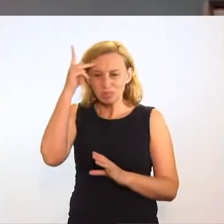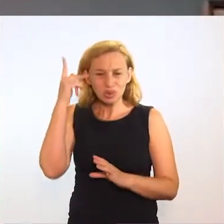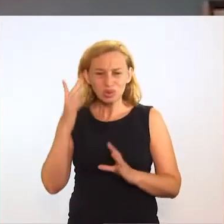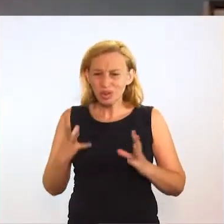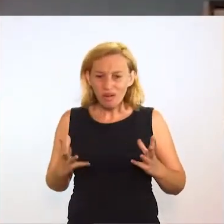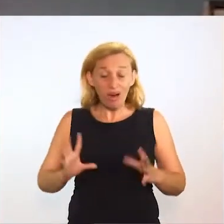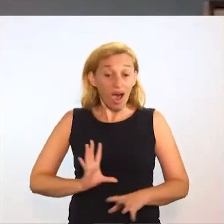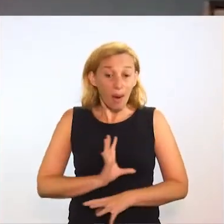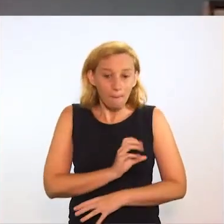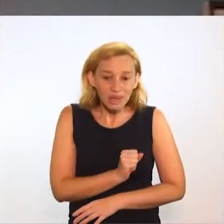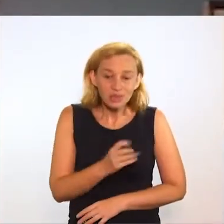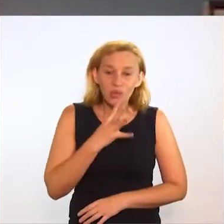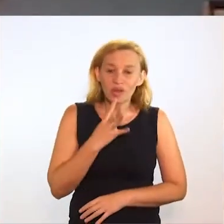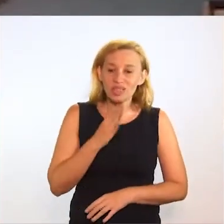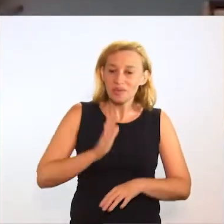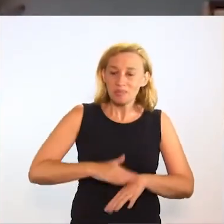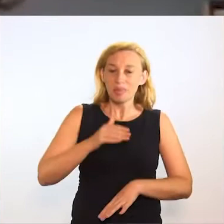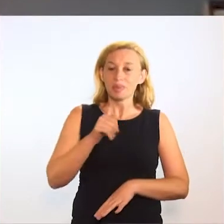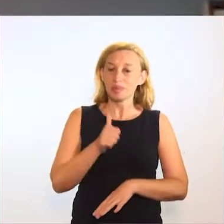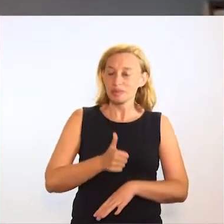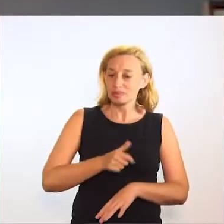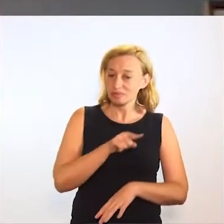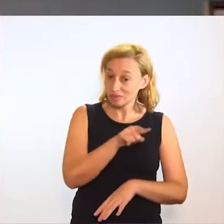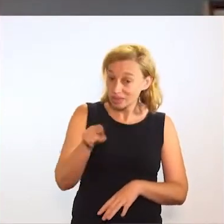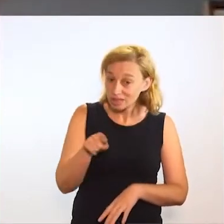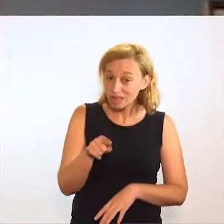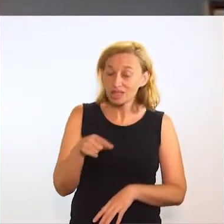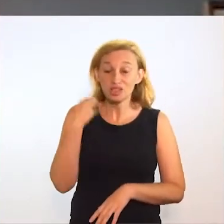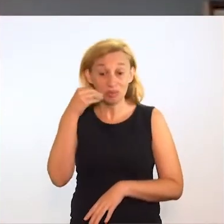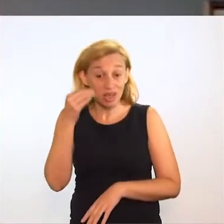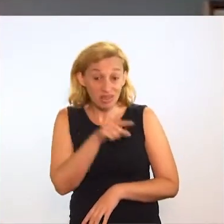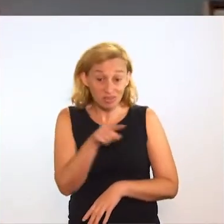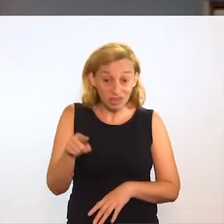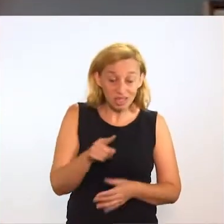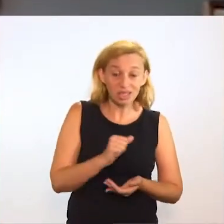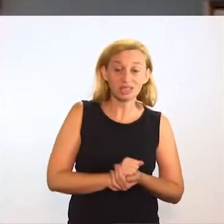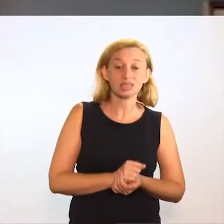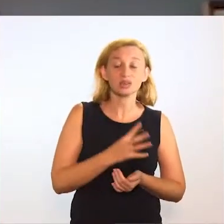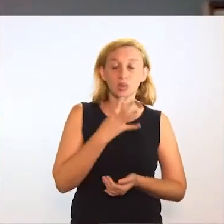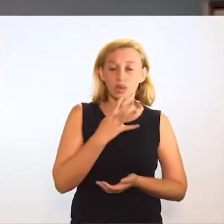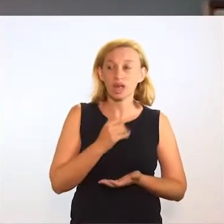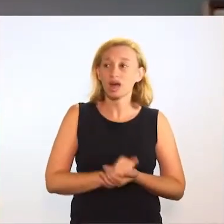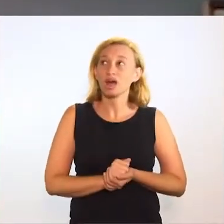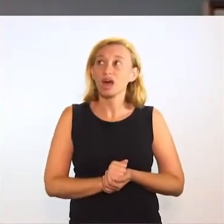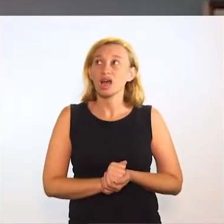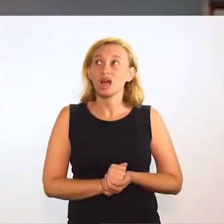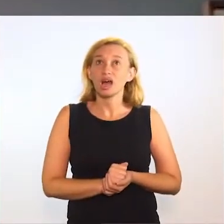mundo adorando conhecer melhor vocês e a experiência de vocês, que vocês estão compartilhando aqui.